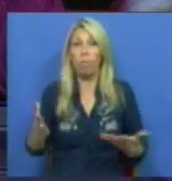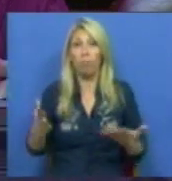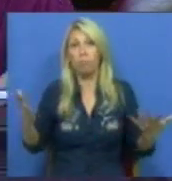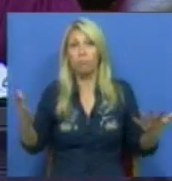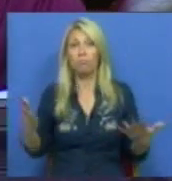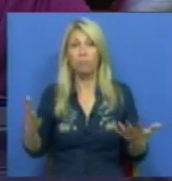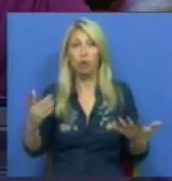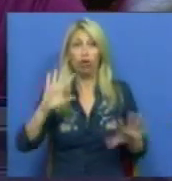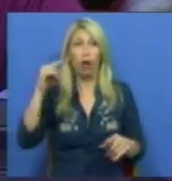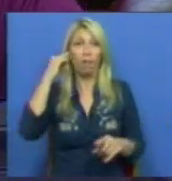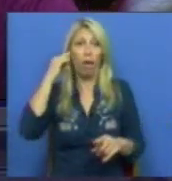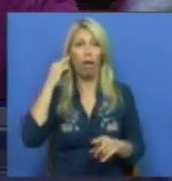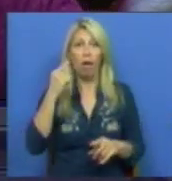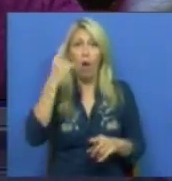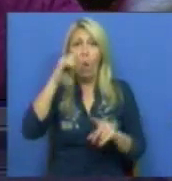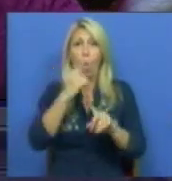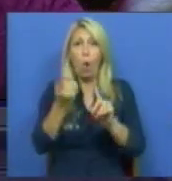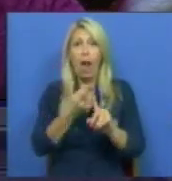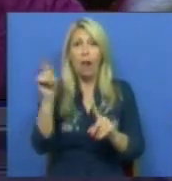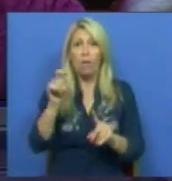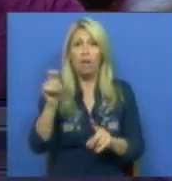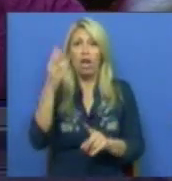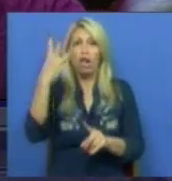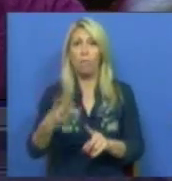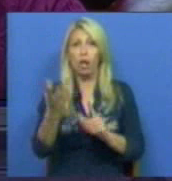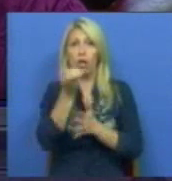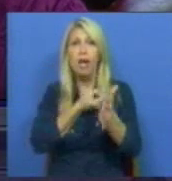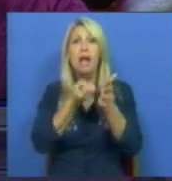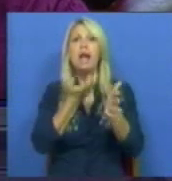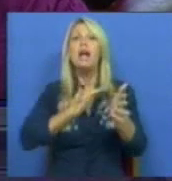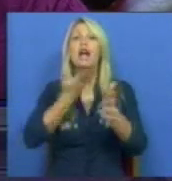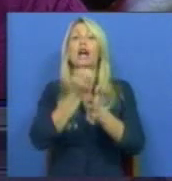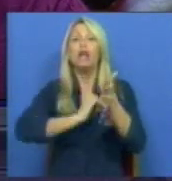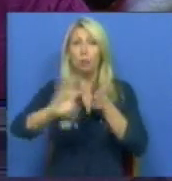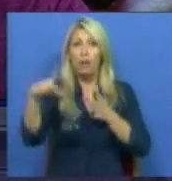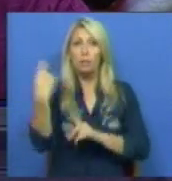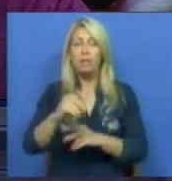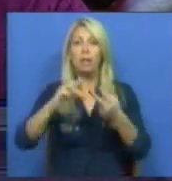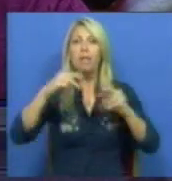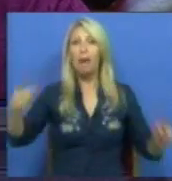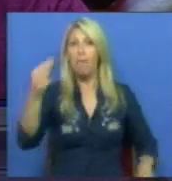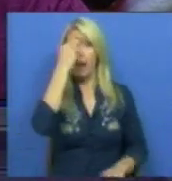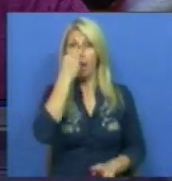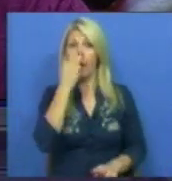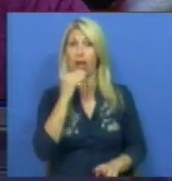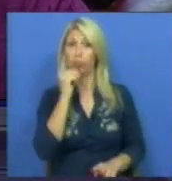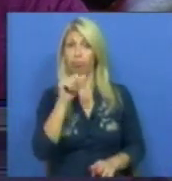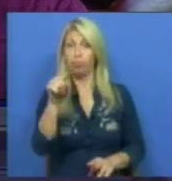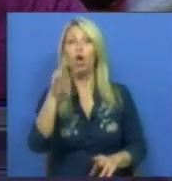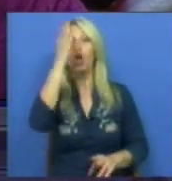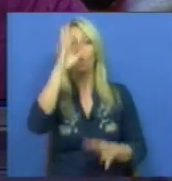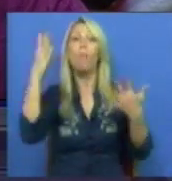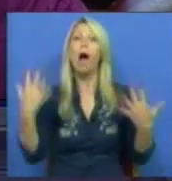ano e 3 meses do despacho do Presidente da Câmara Municipal de Guimarães, só soube agora que o Conselho